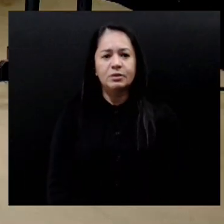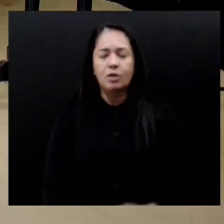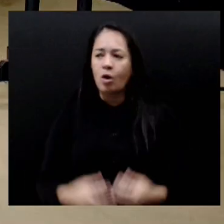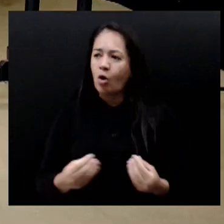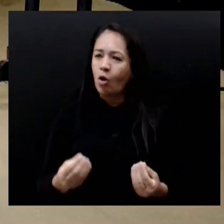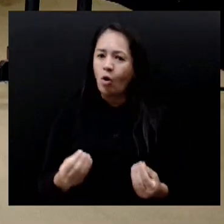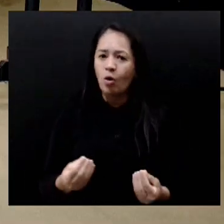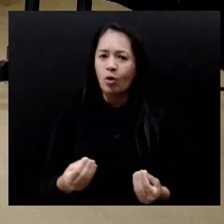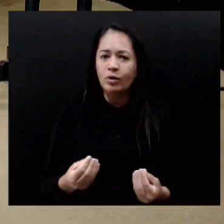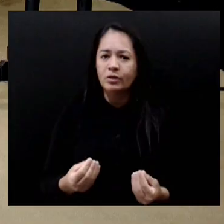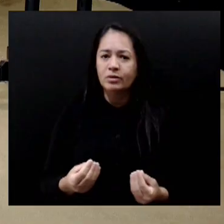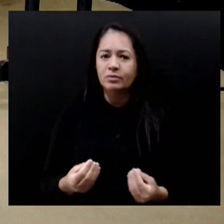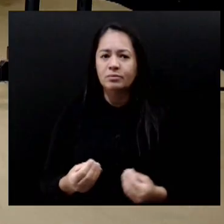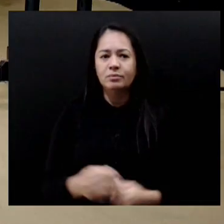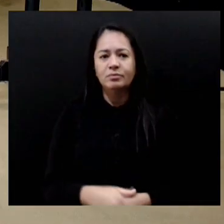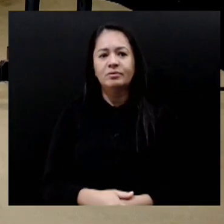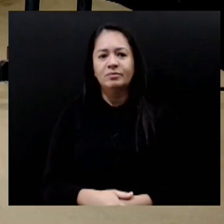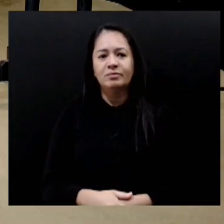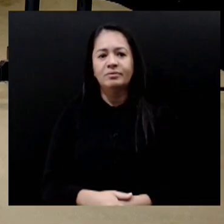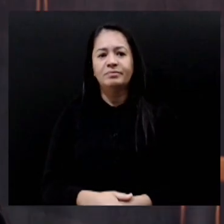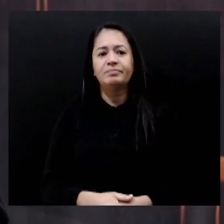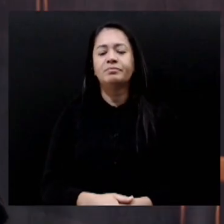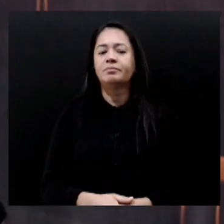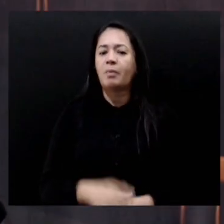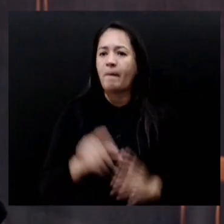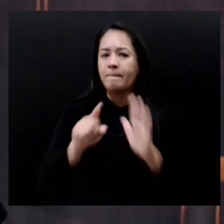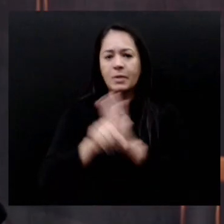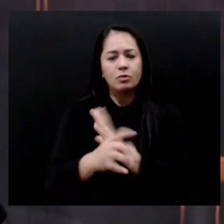Amanda conversando com a gente. Excelente pergunta.